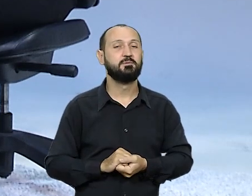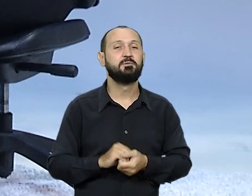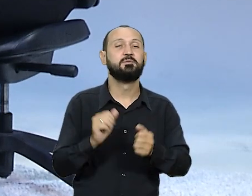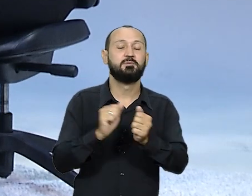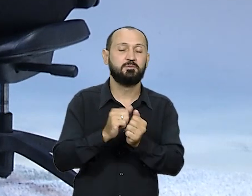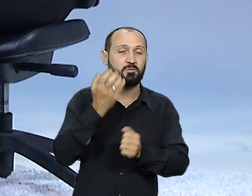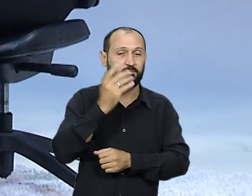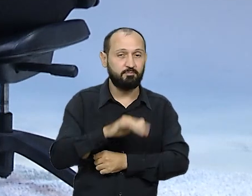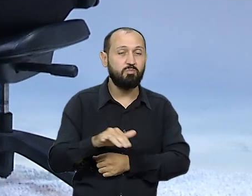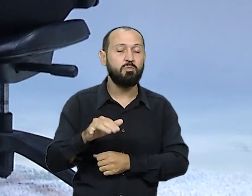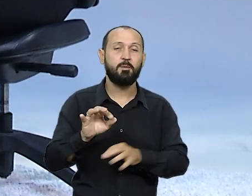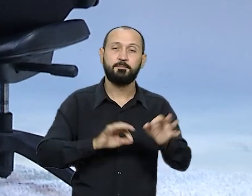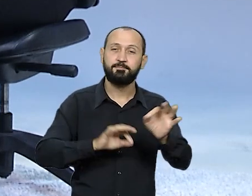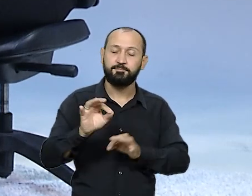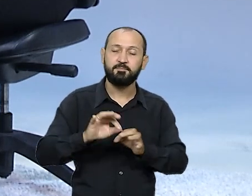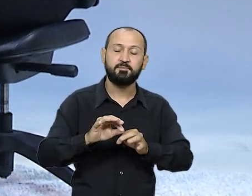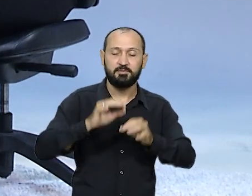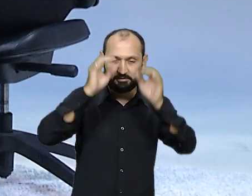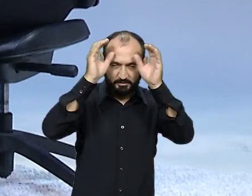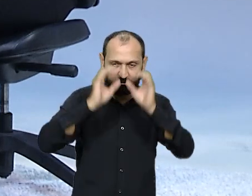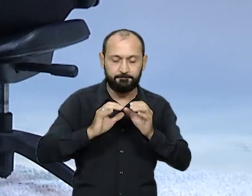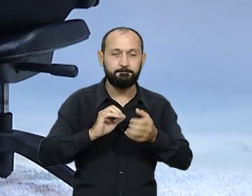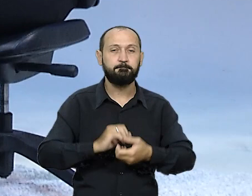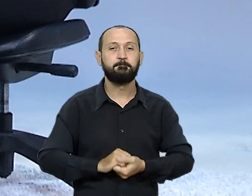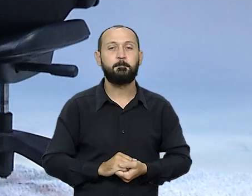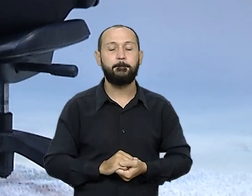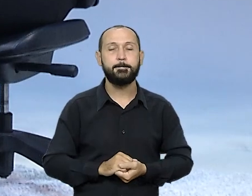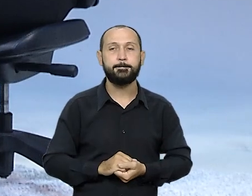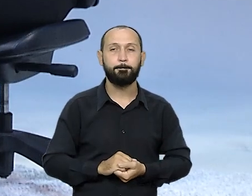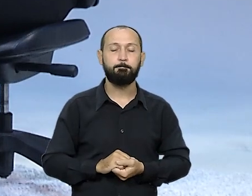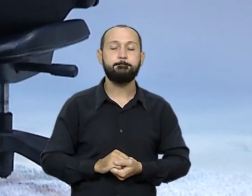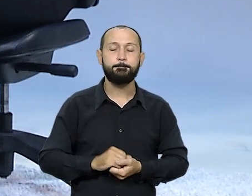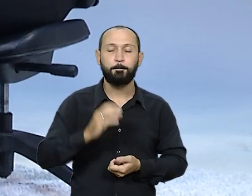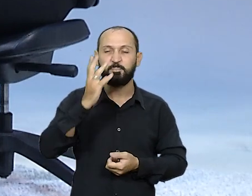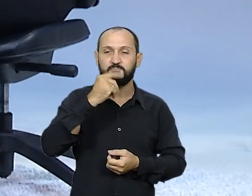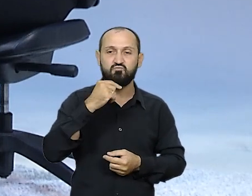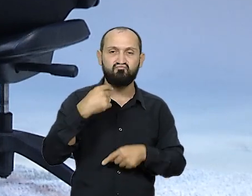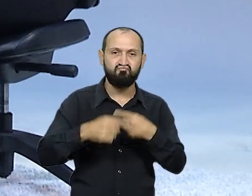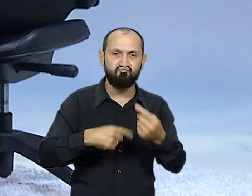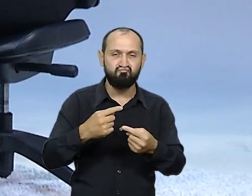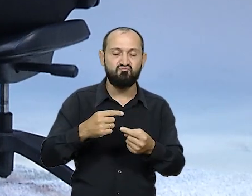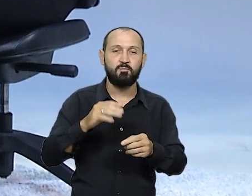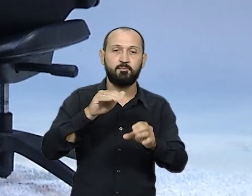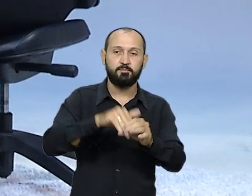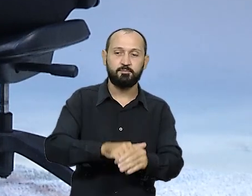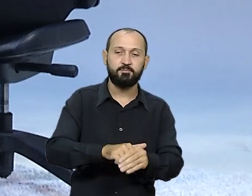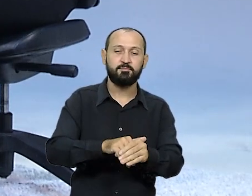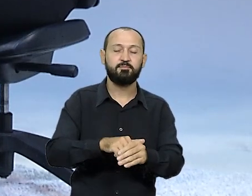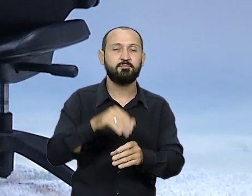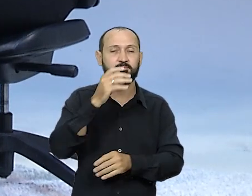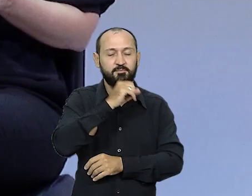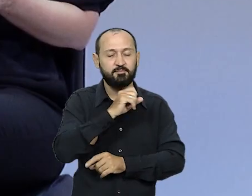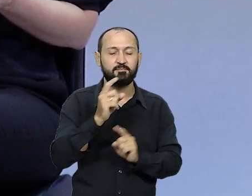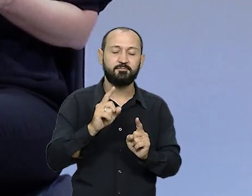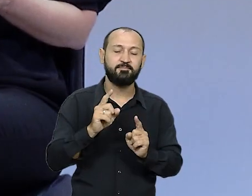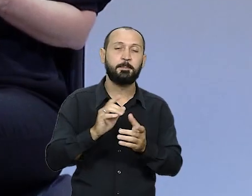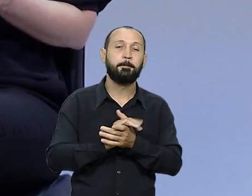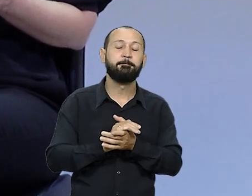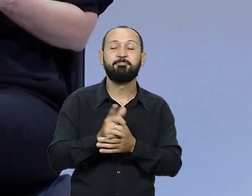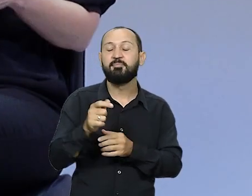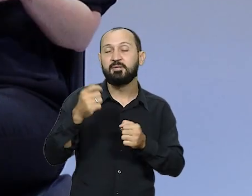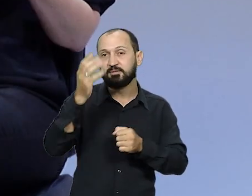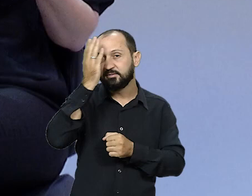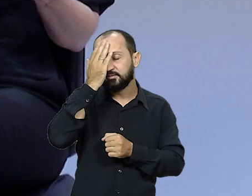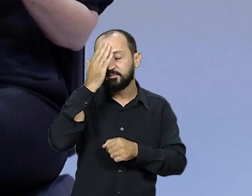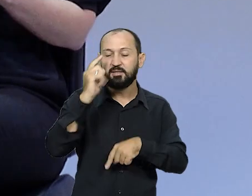as crianças. Construindo a cidadania. Construindo a cidadania. Mas vai demorar para ele votar. Será que vai? Passa tão rápido. Ele tem que saber